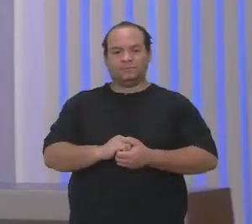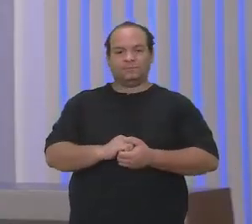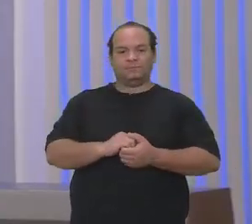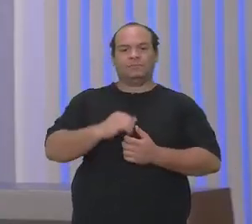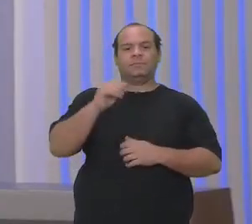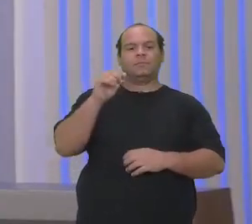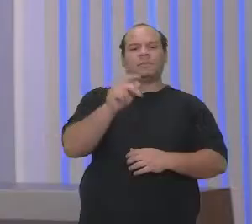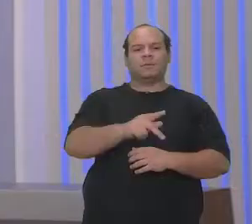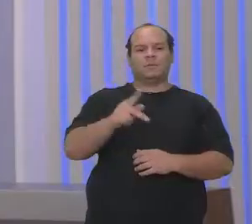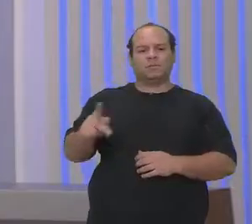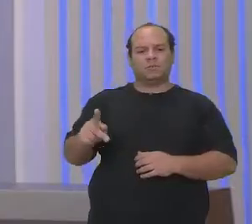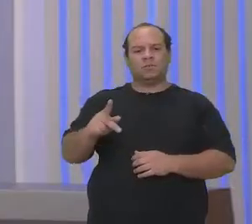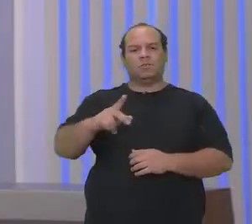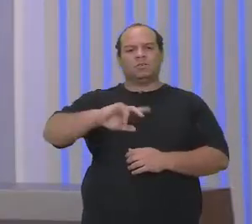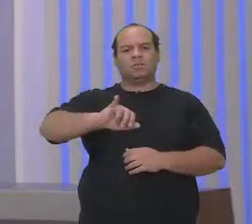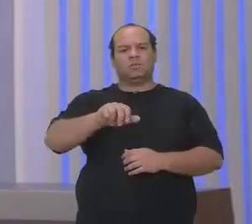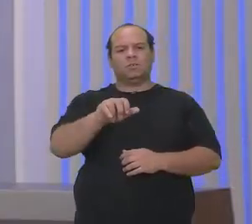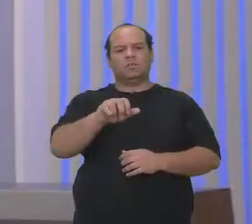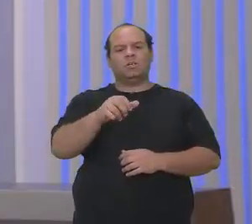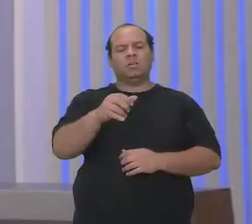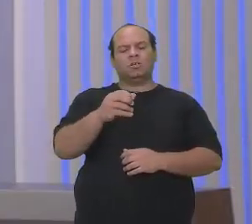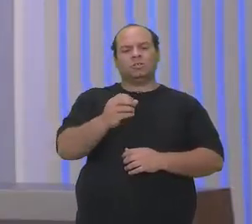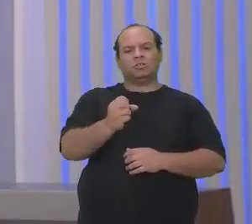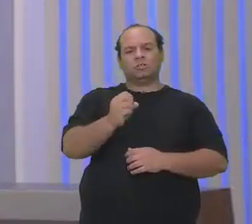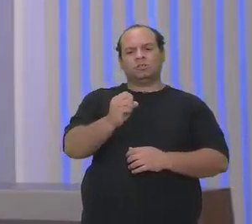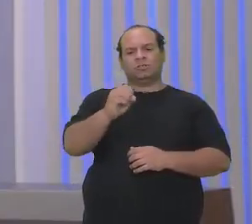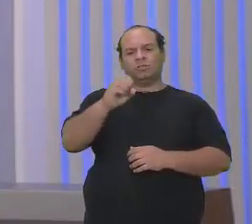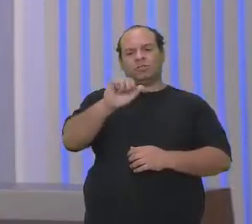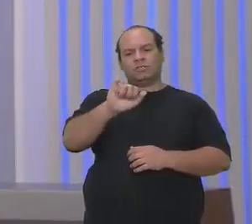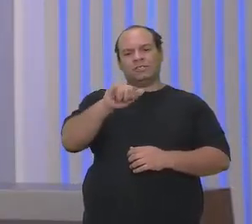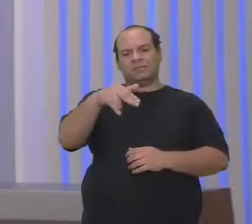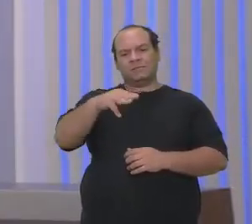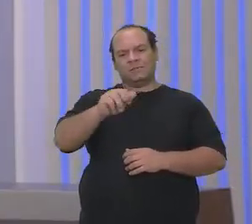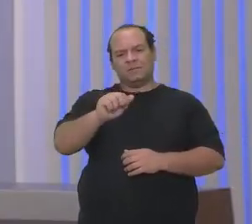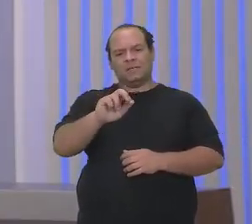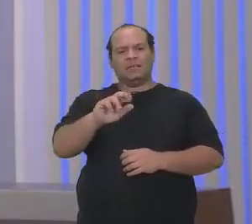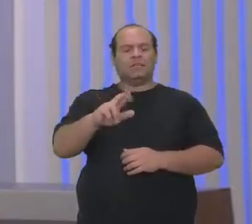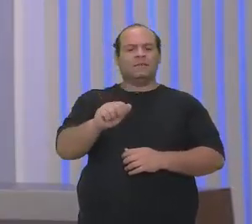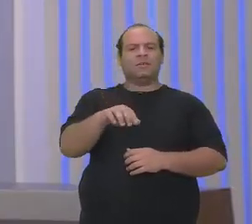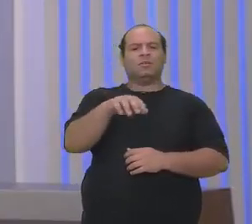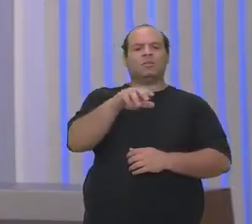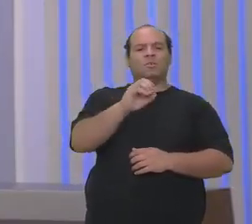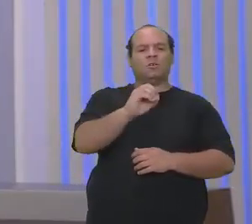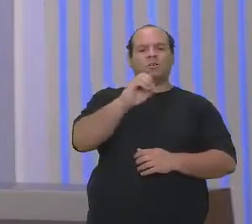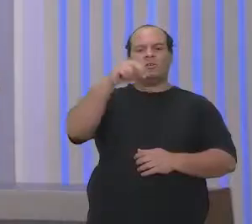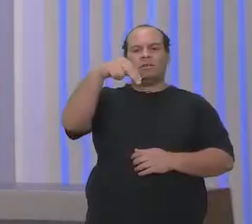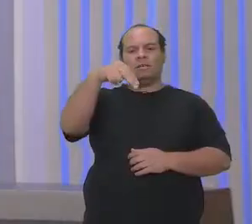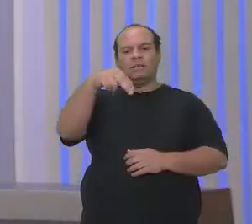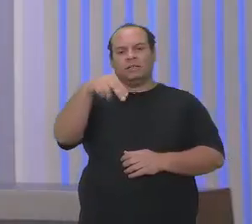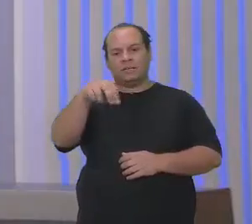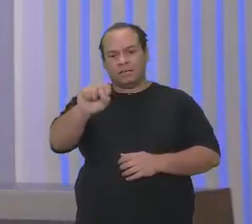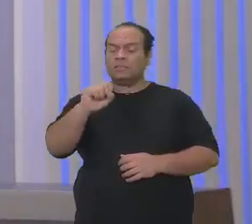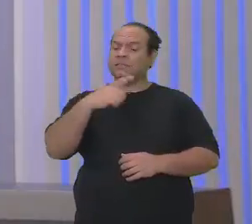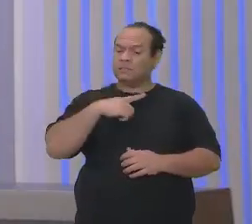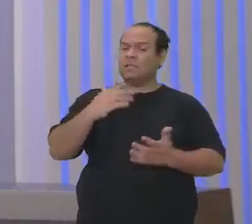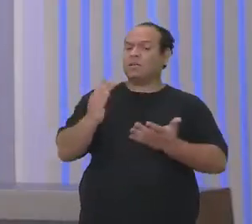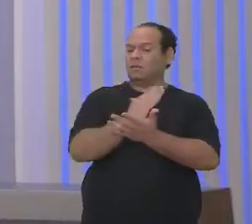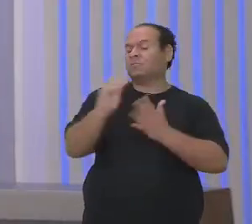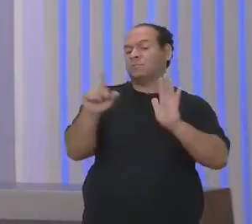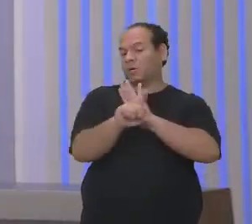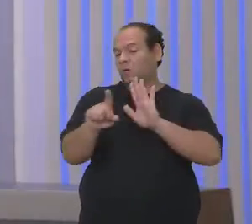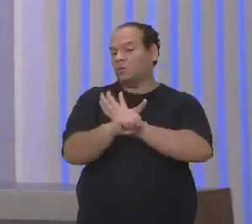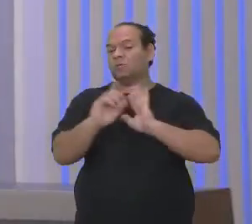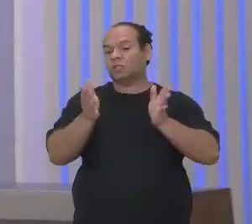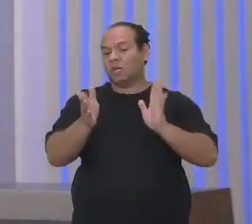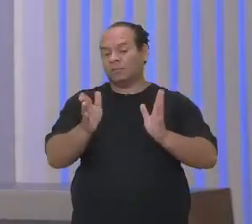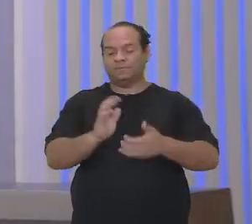A professora Josimara respondeu ONS. Que mais? Tá, e temos algumas perguntas também já aqui, olha